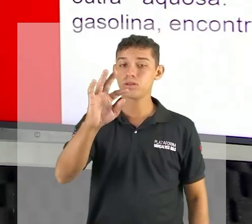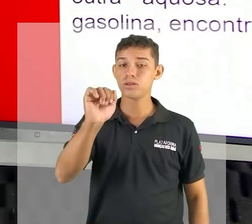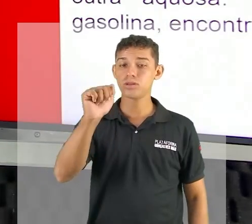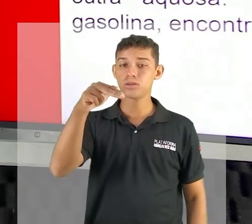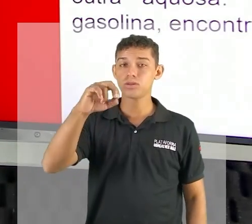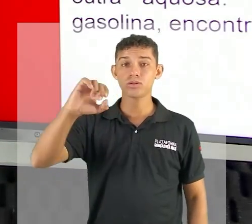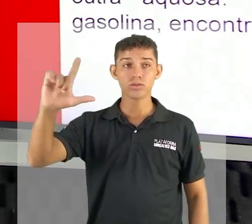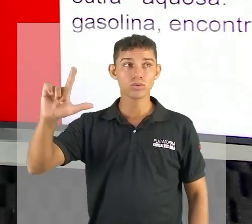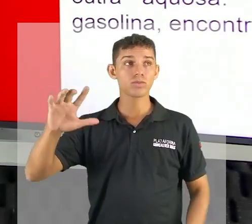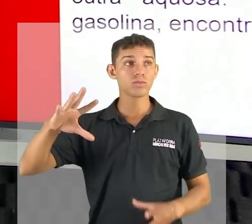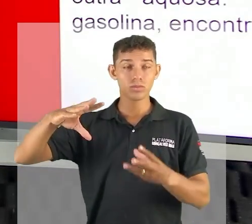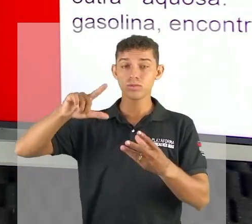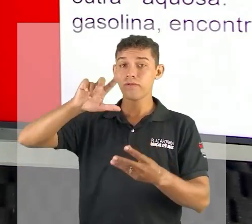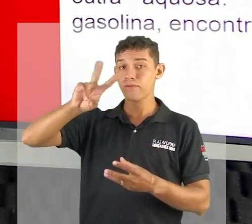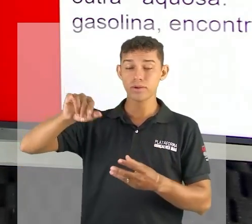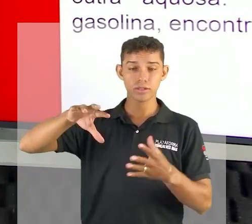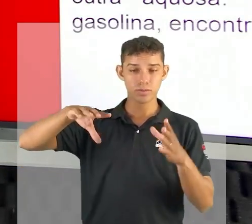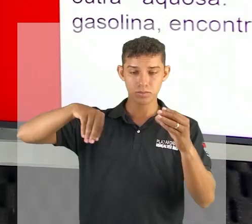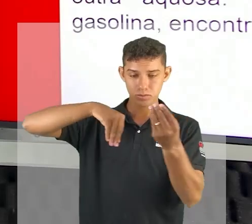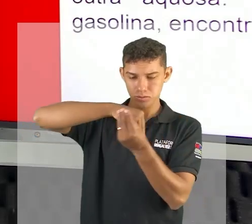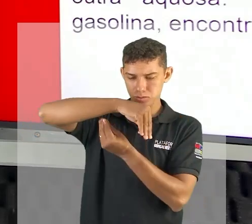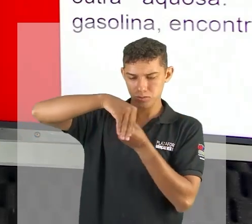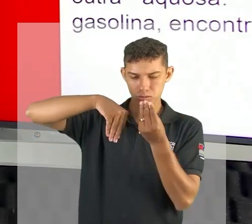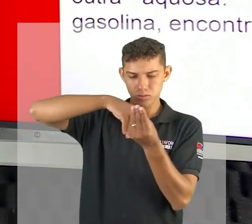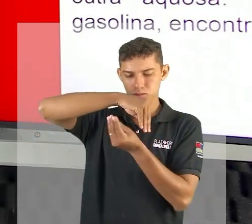você vai ter uma mistura,